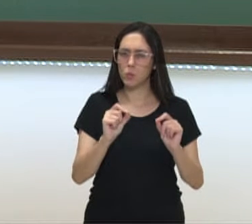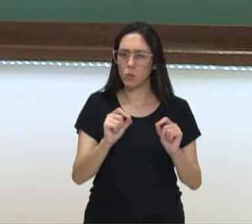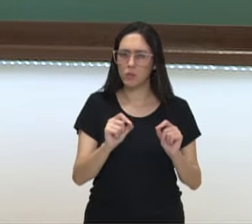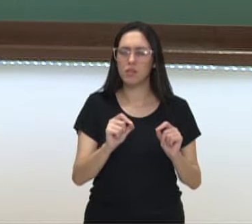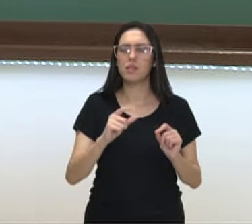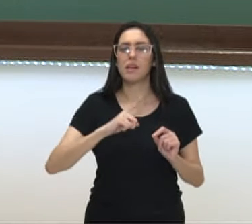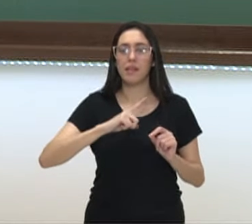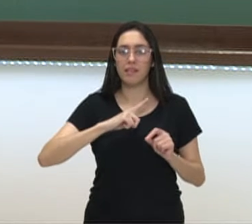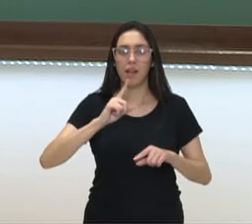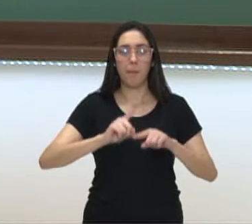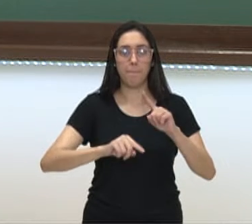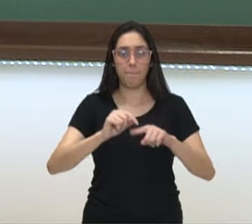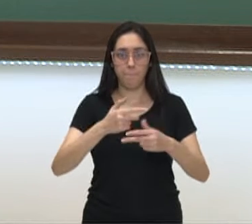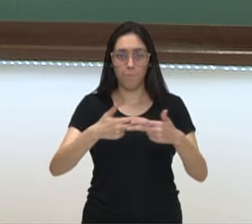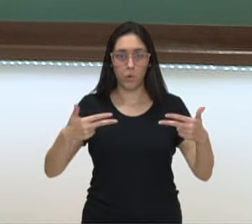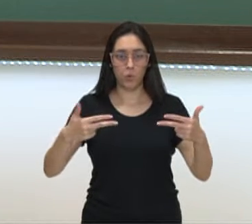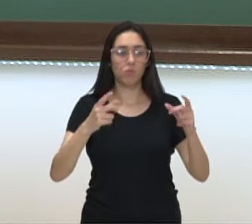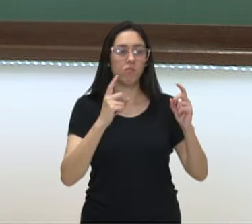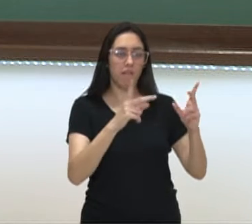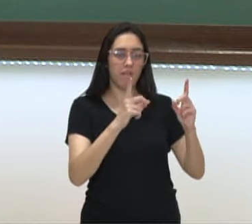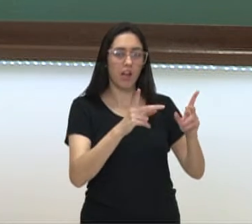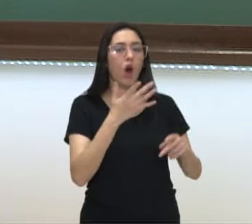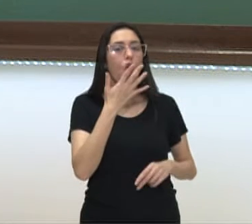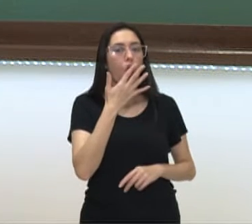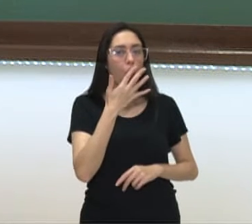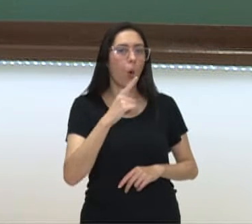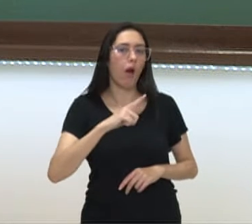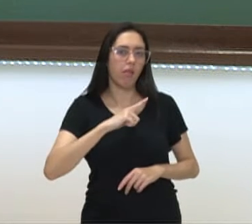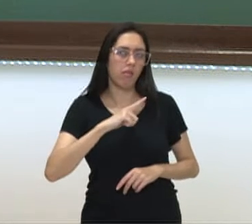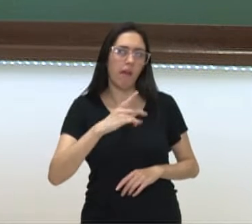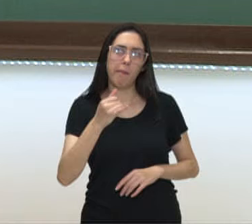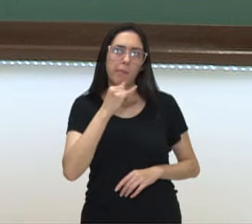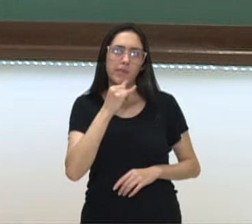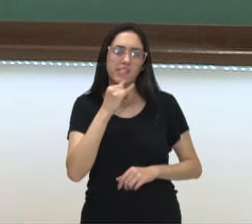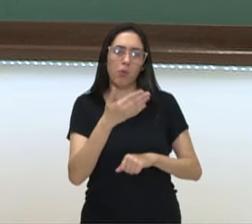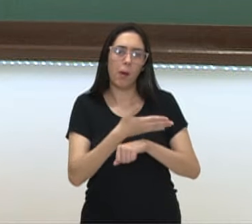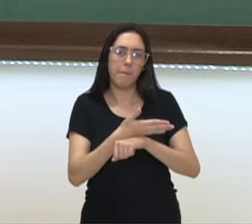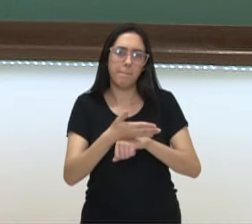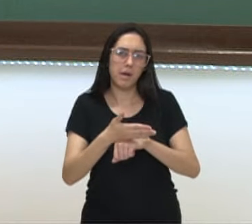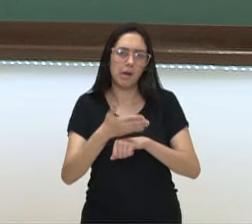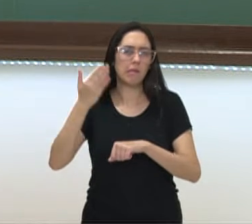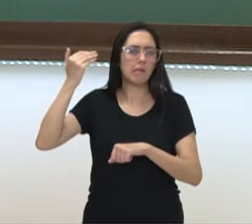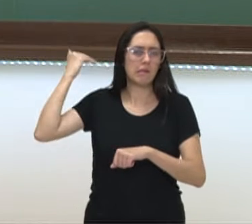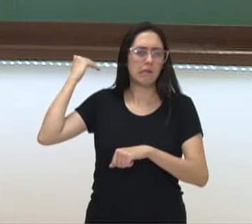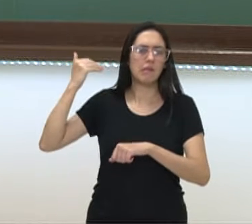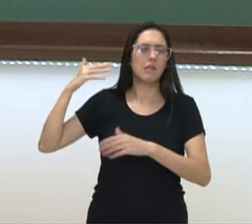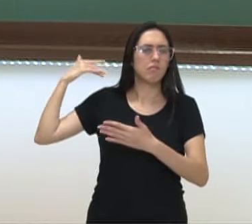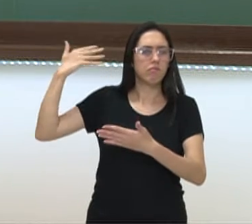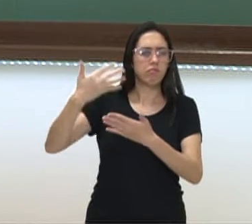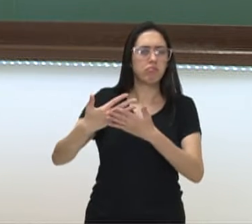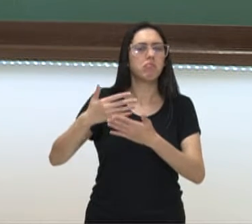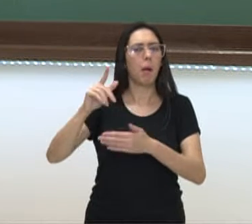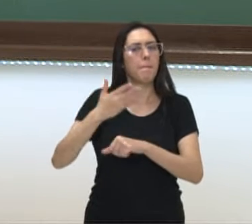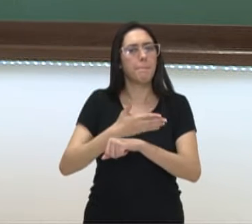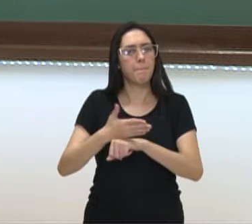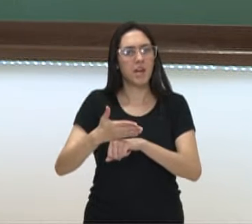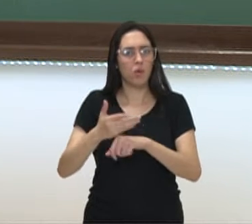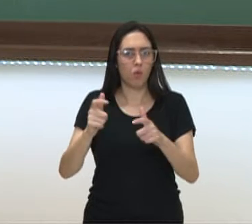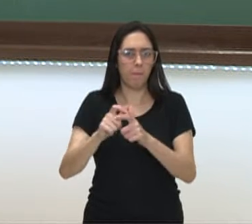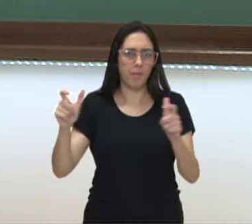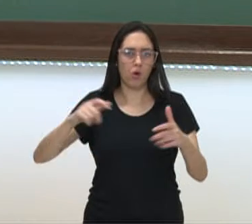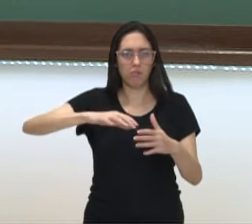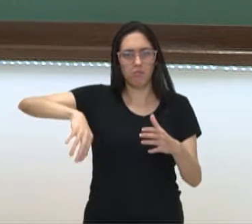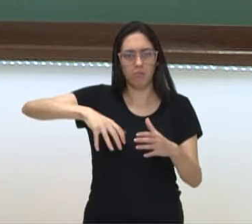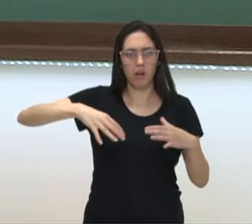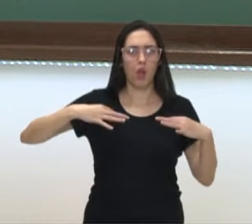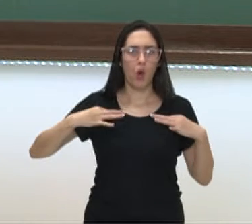são lançados com uma determinada cor, por exemplo, branco, como aconteceu durante muito tempo, e aí o que acontece? As empresas,